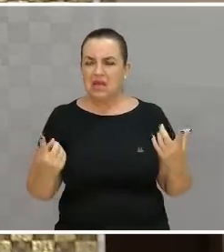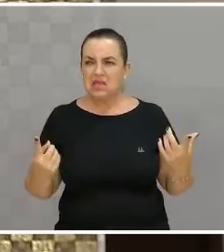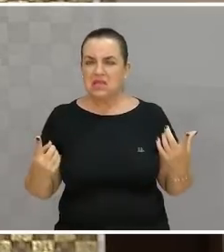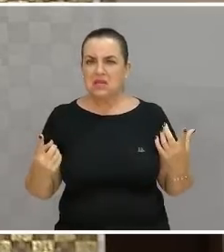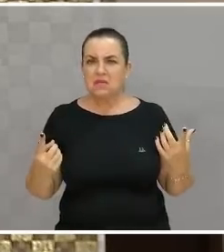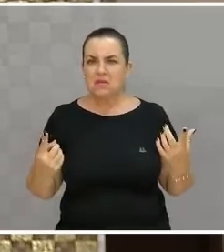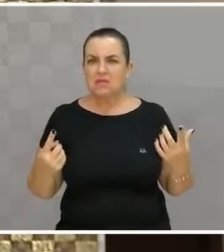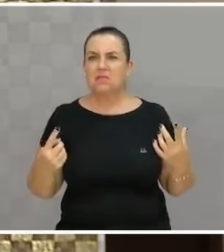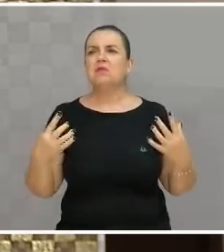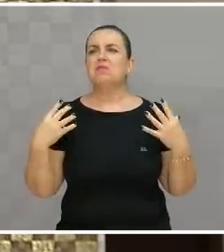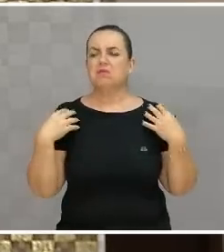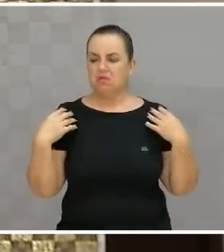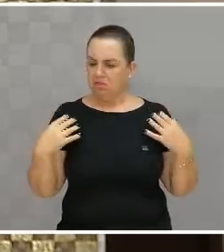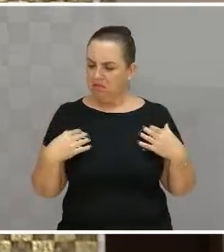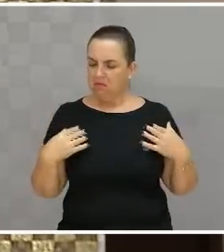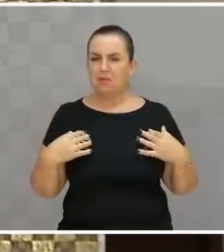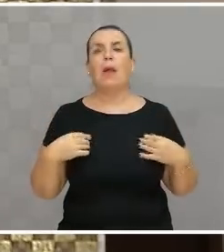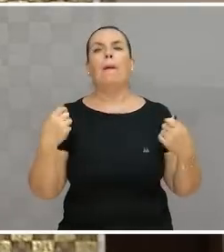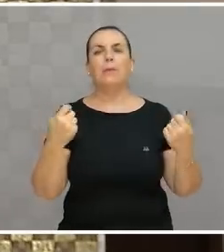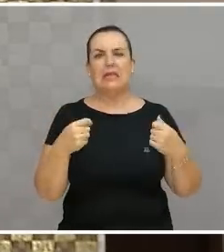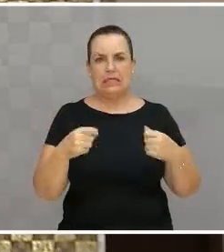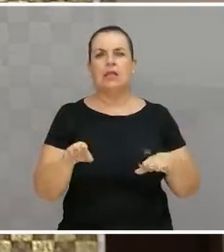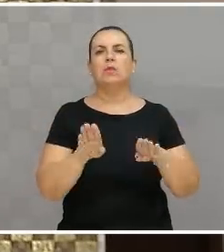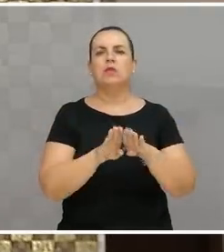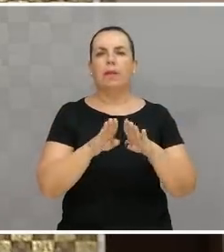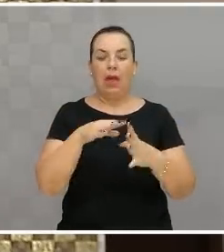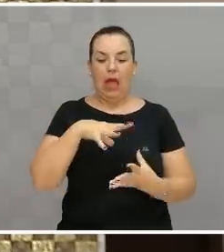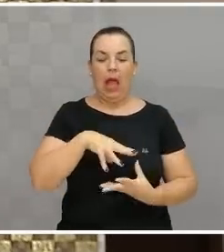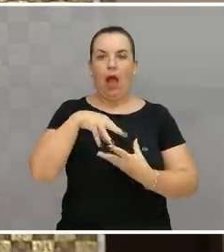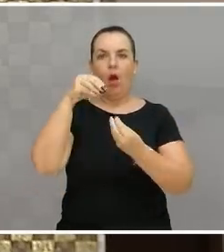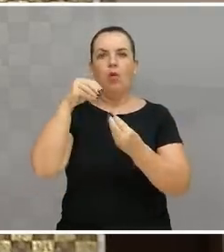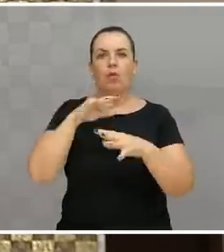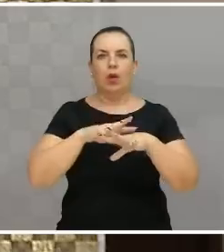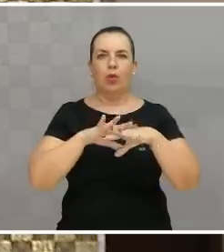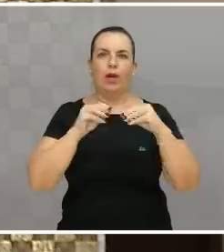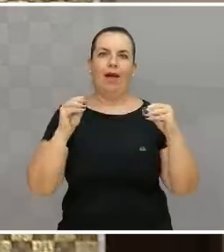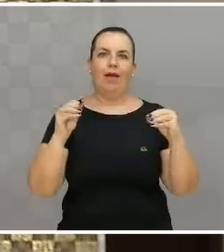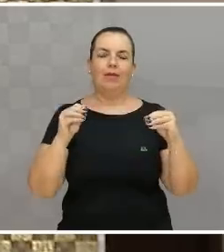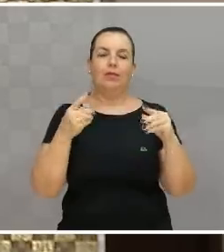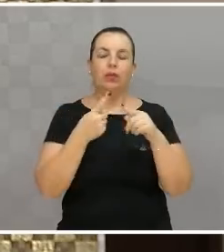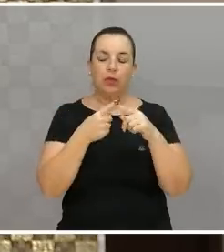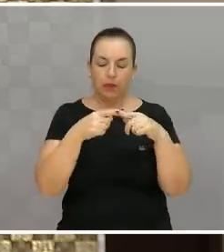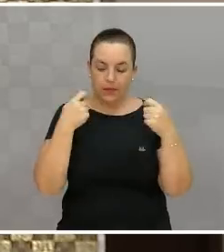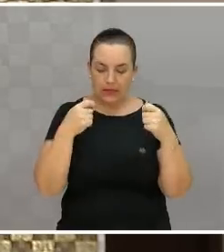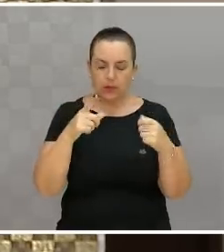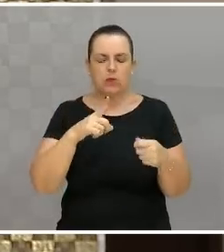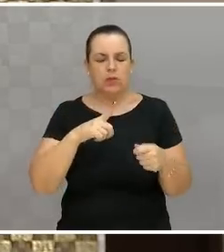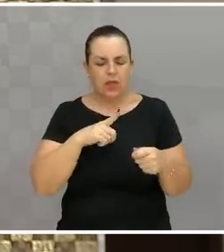que não deve nos levar à cura da nossa alma no desejo da salvação?